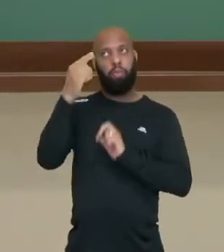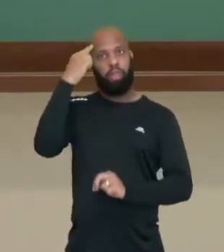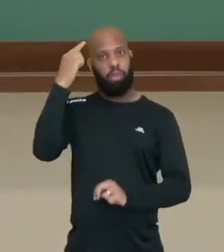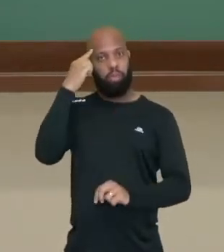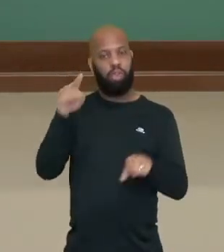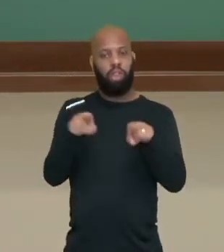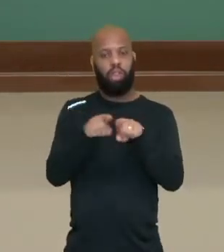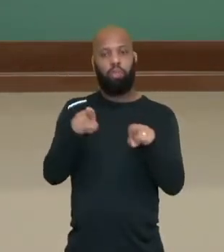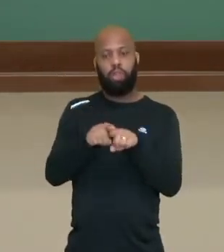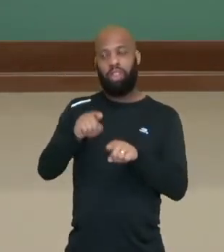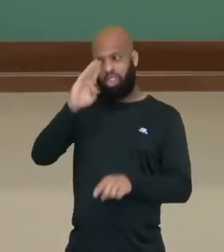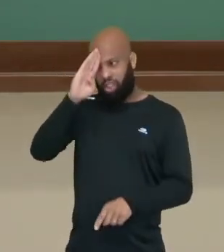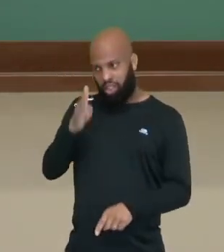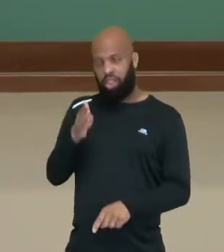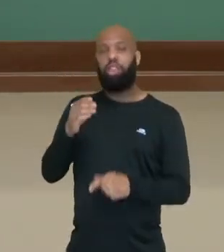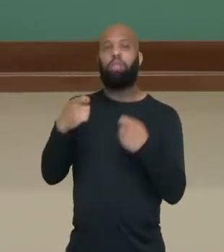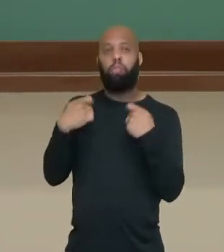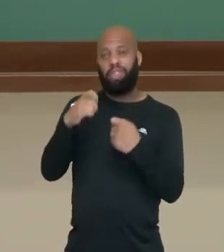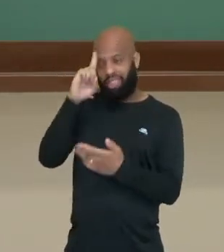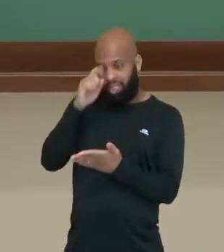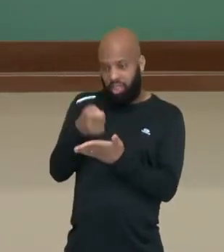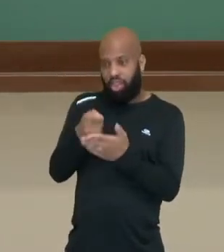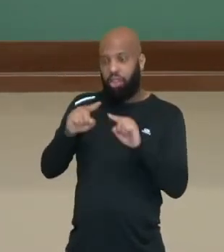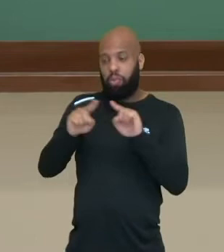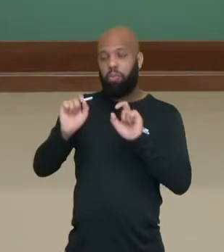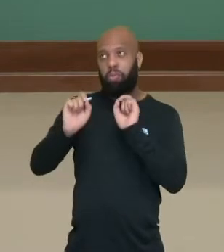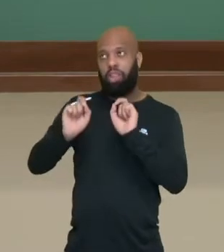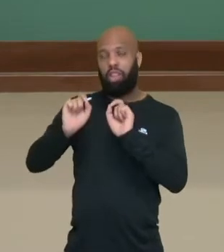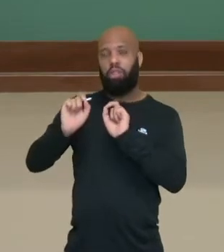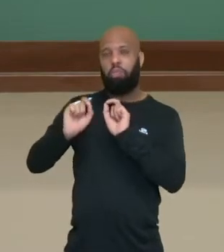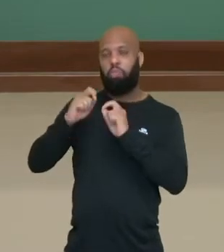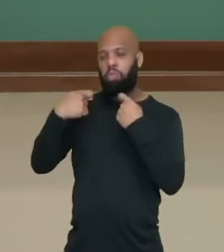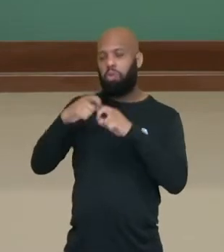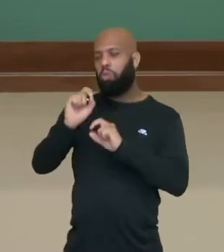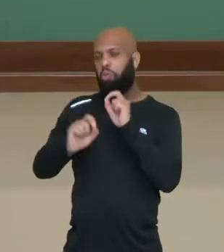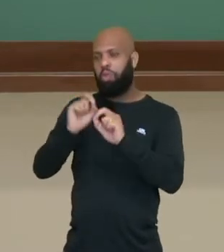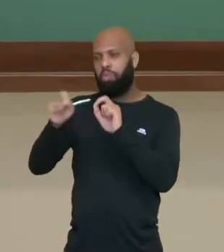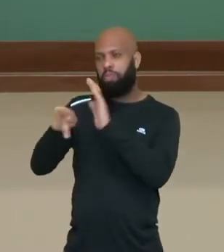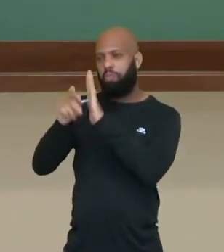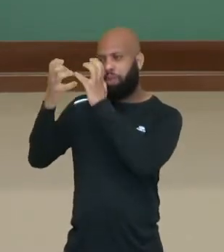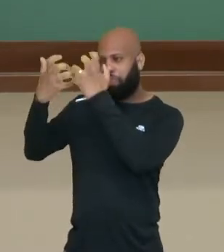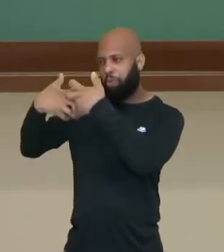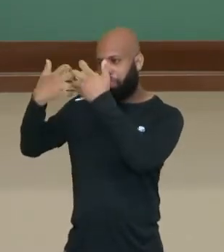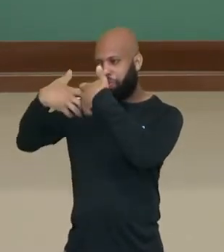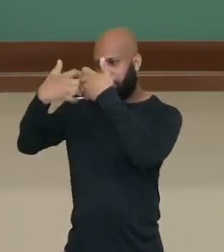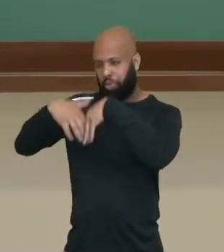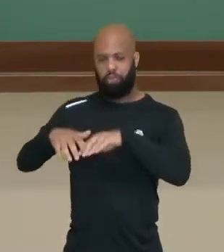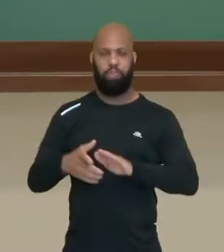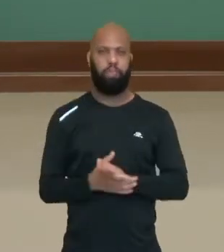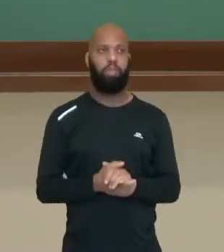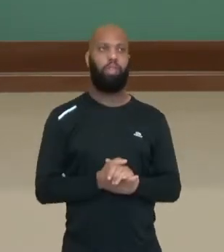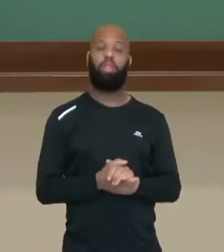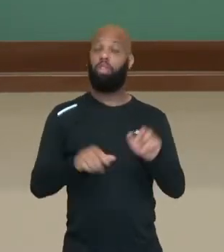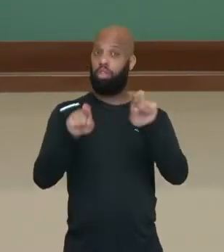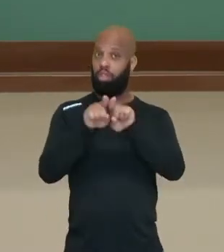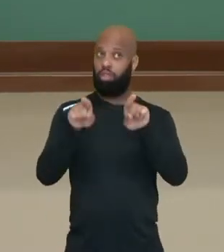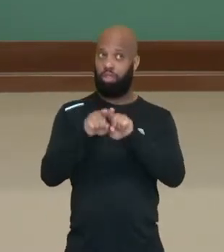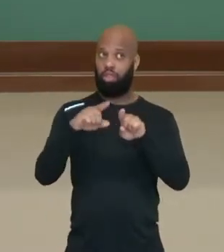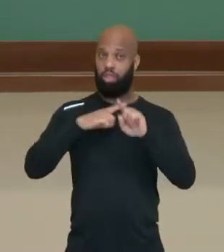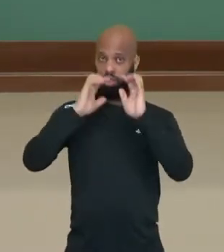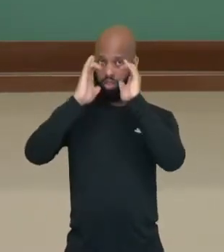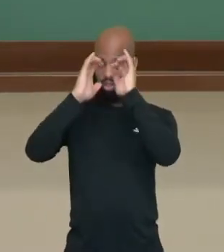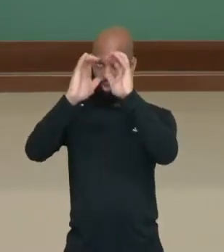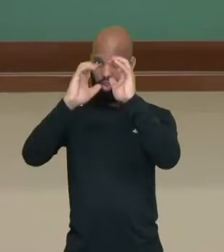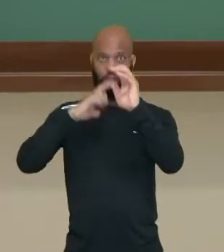ser feitas, mas que precisa de um raciocínio para isso, ok? Além disso, né, o cérebro